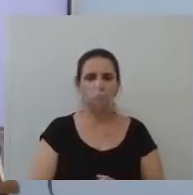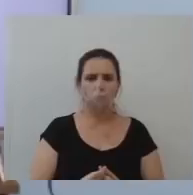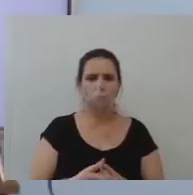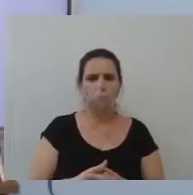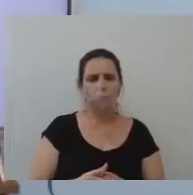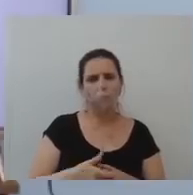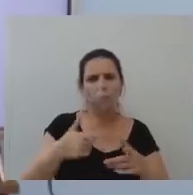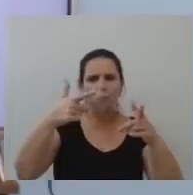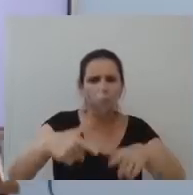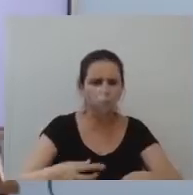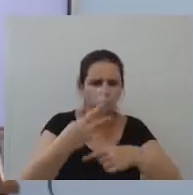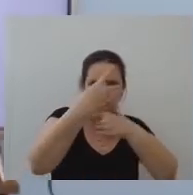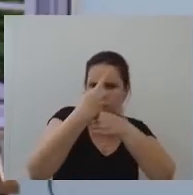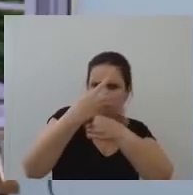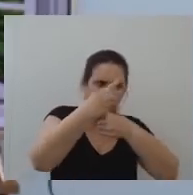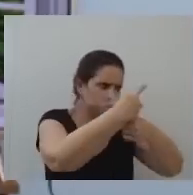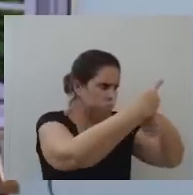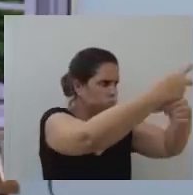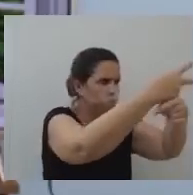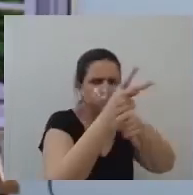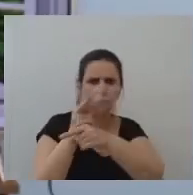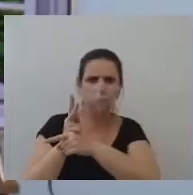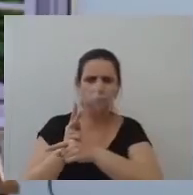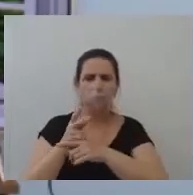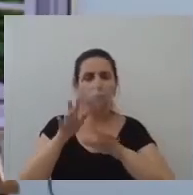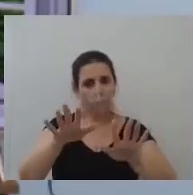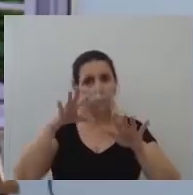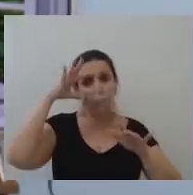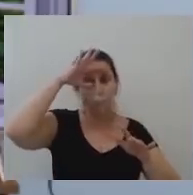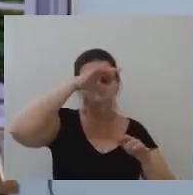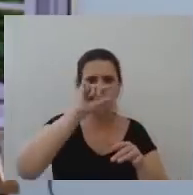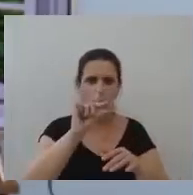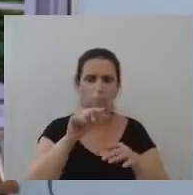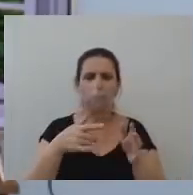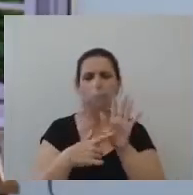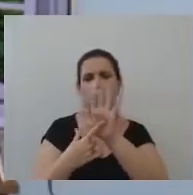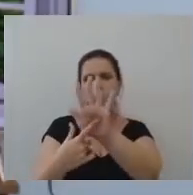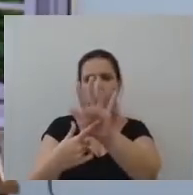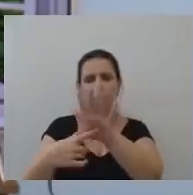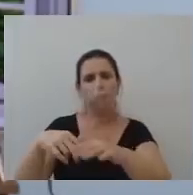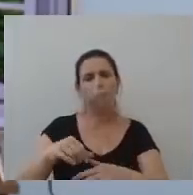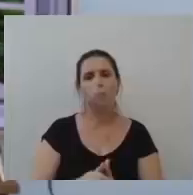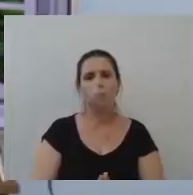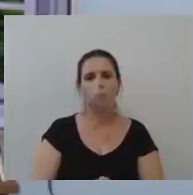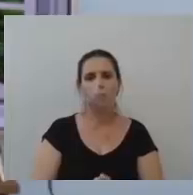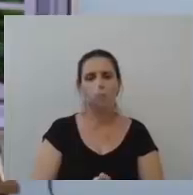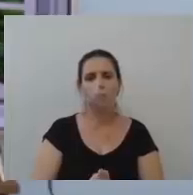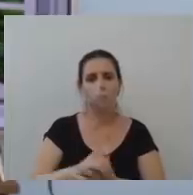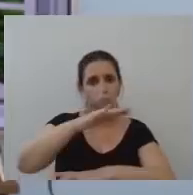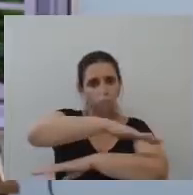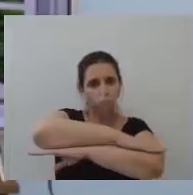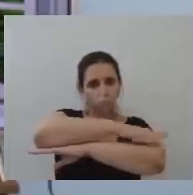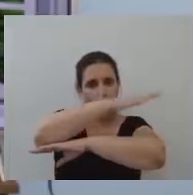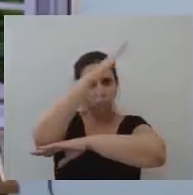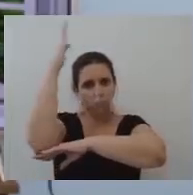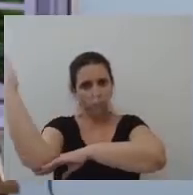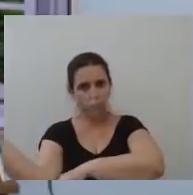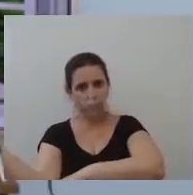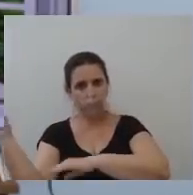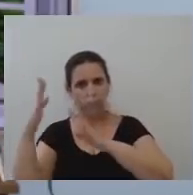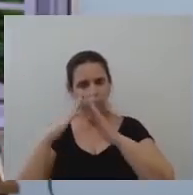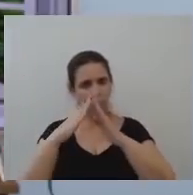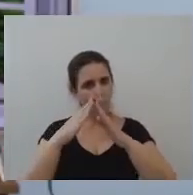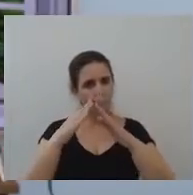vou posicionar essa minha câmera? Tá? E para a gente compreender um pouquinho, eu gostaria de mostrar aqui para vocês, a janela da minha casa